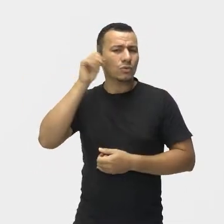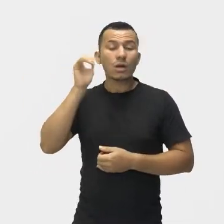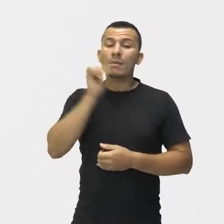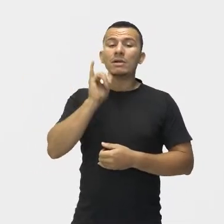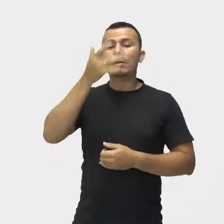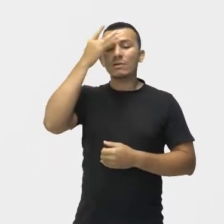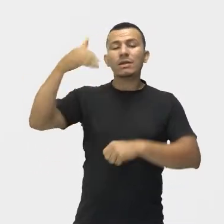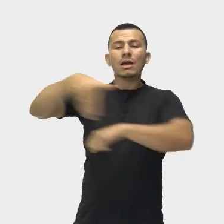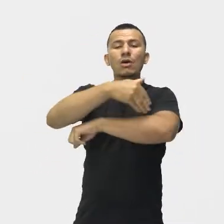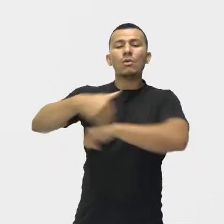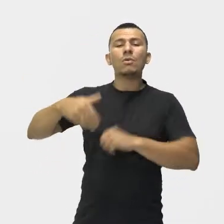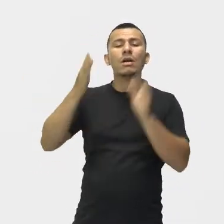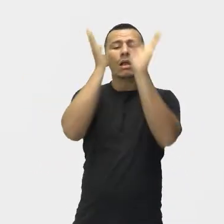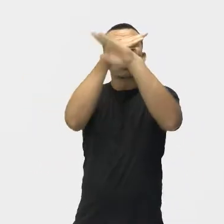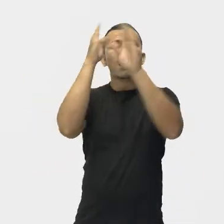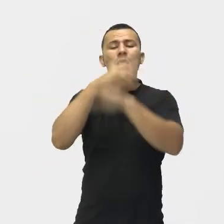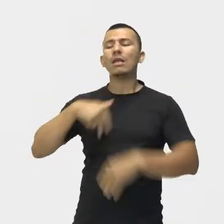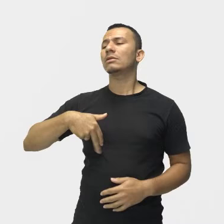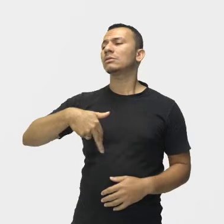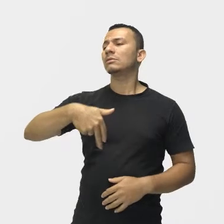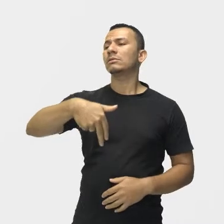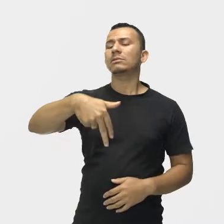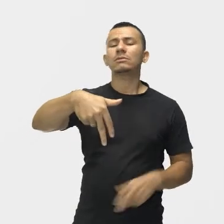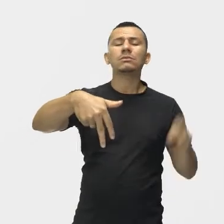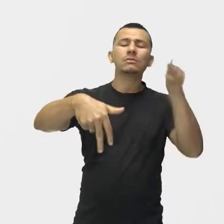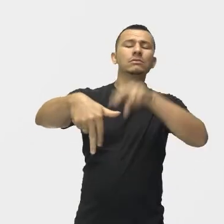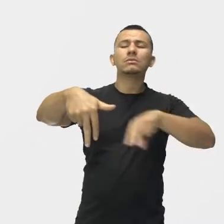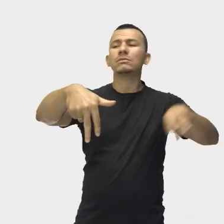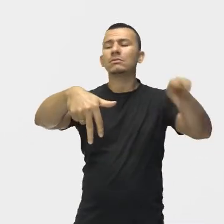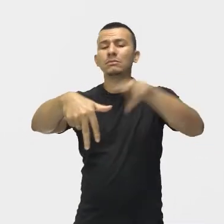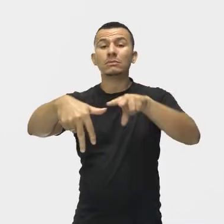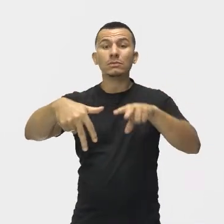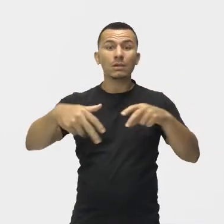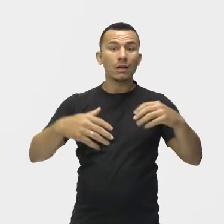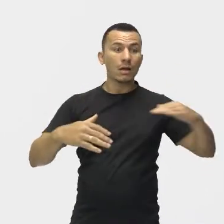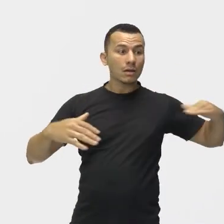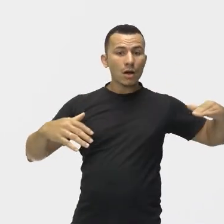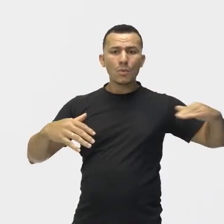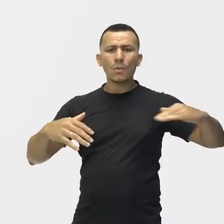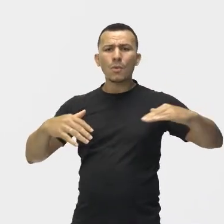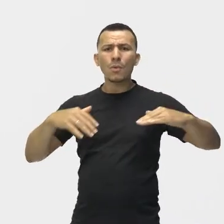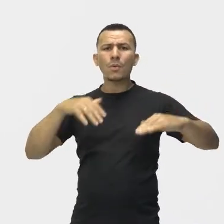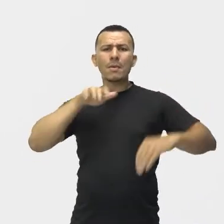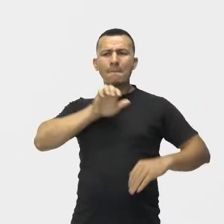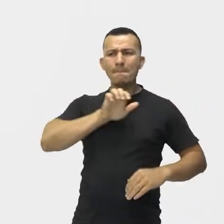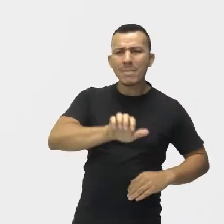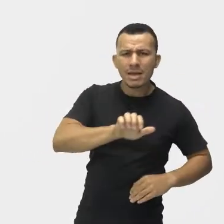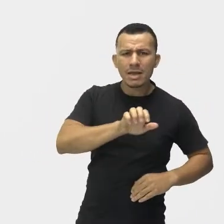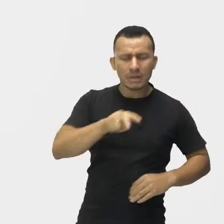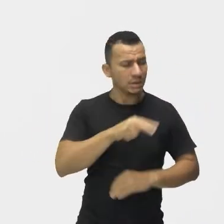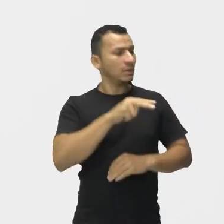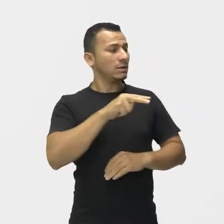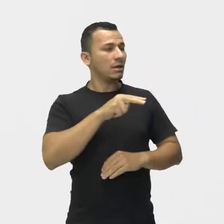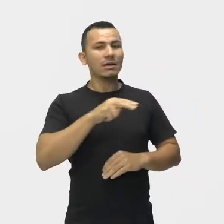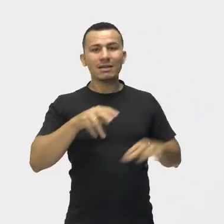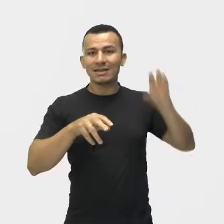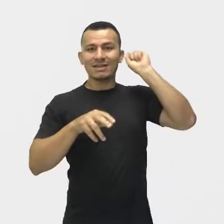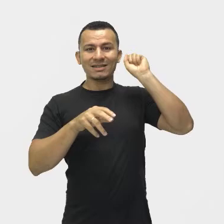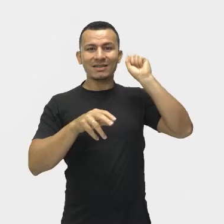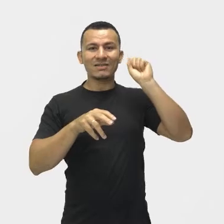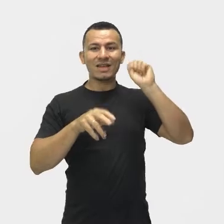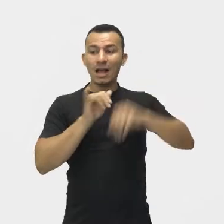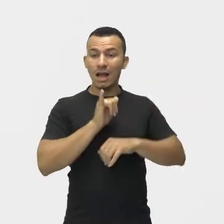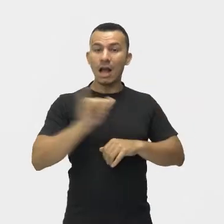rua despercebido, você já não usou ali a visão corretamente, mas aí o carro vai buzinar para você, você vai ouvir ali aquela buzina. É